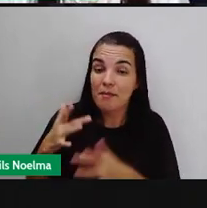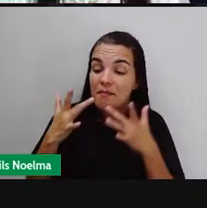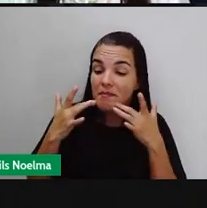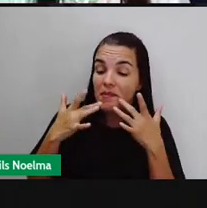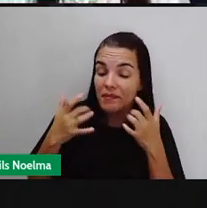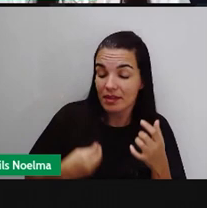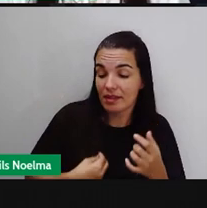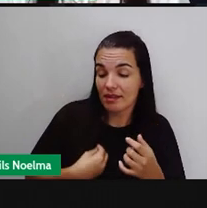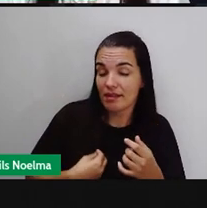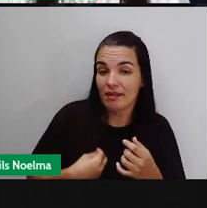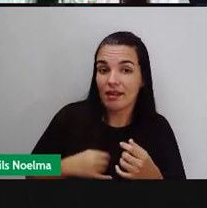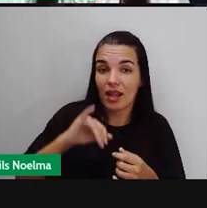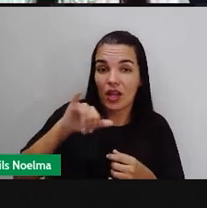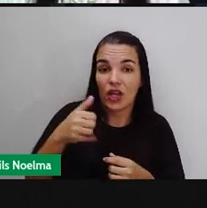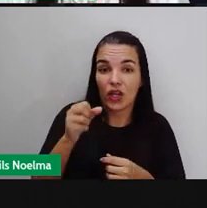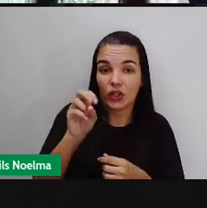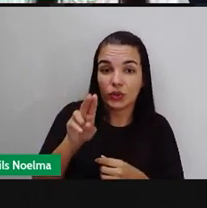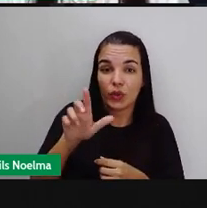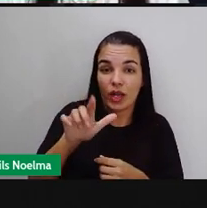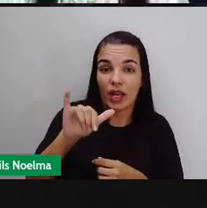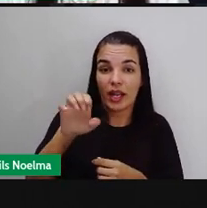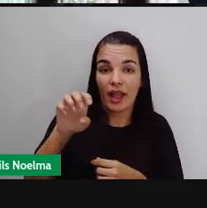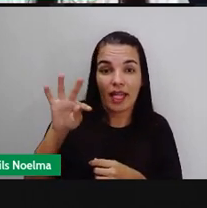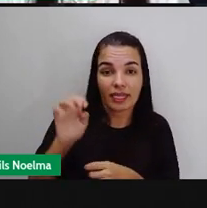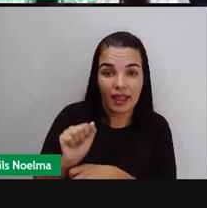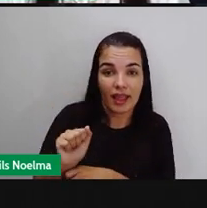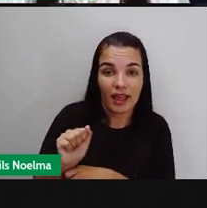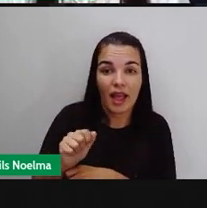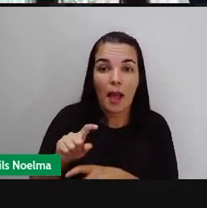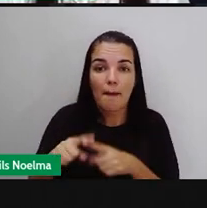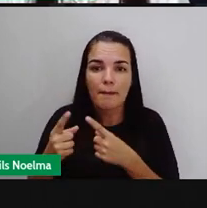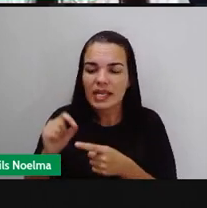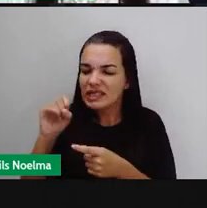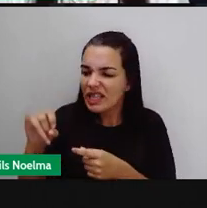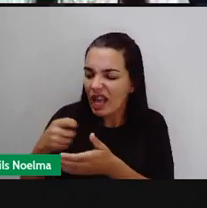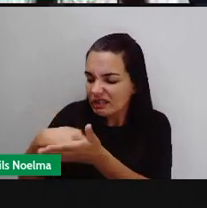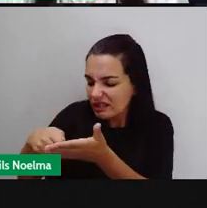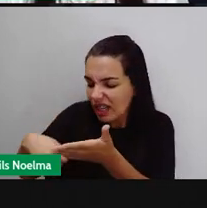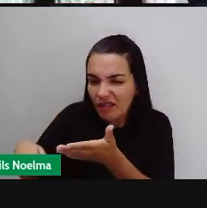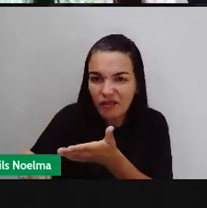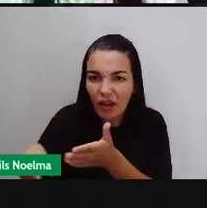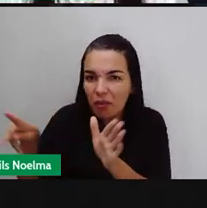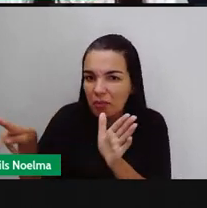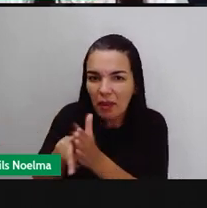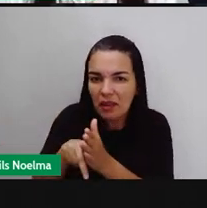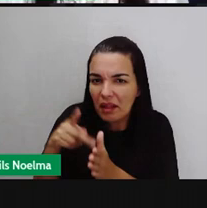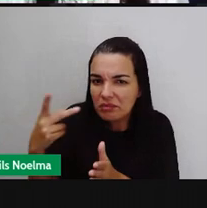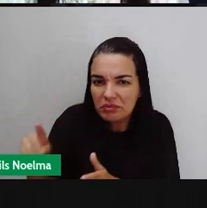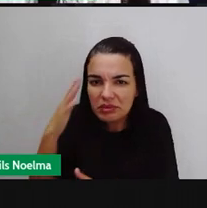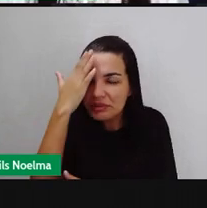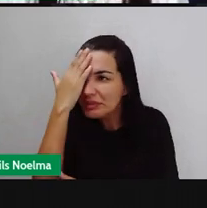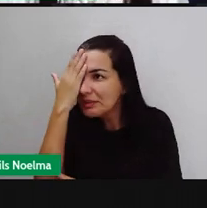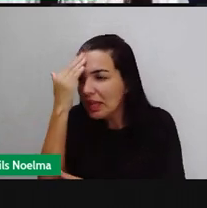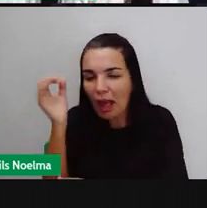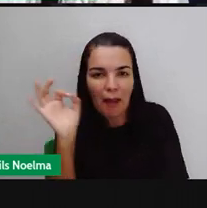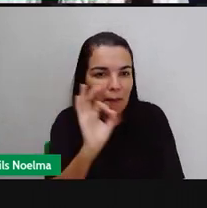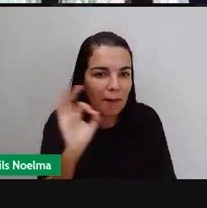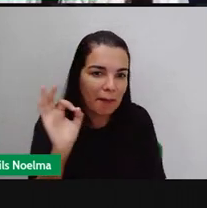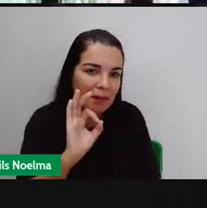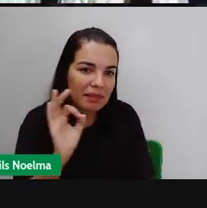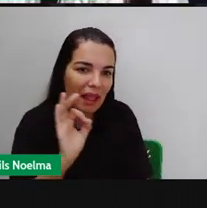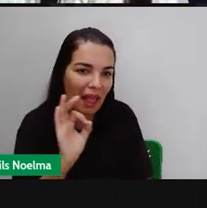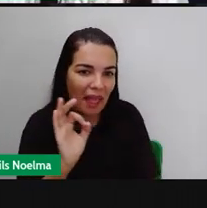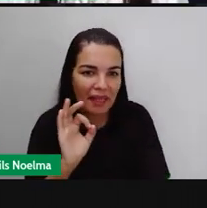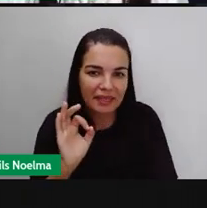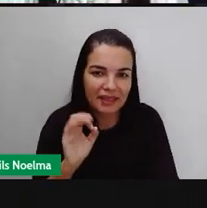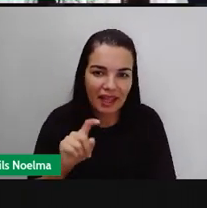Julieta. Mas quem escreveu seus papéis não tem nenhuma originalidade, uma vez que as pessoas